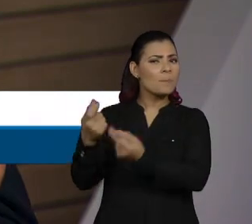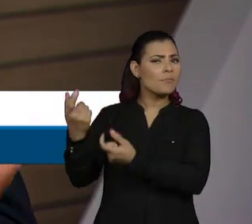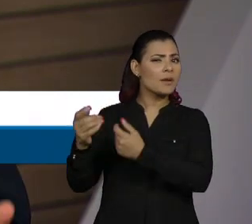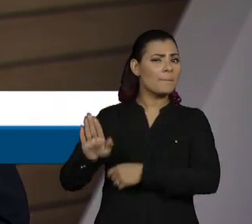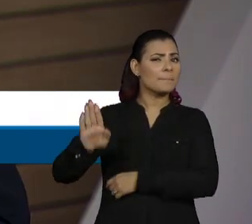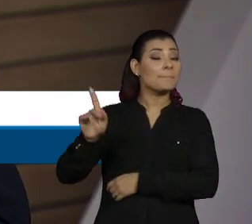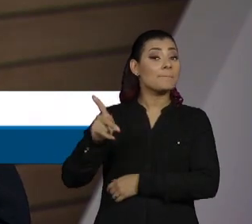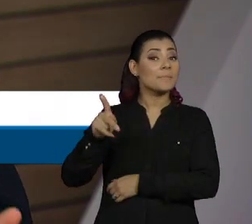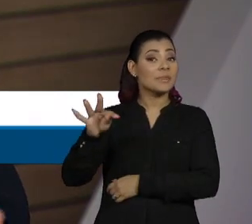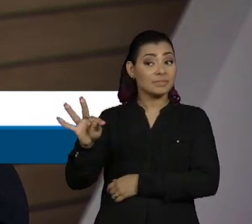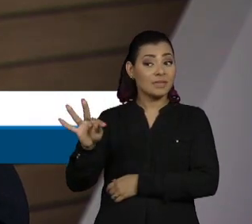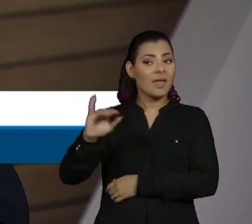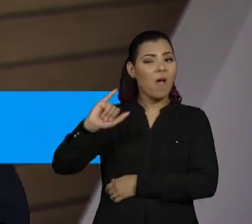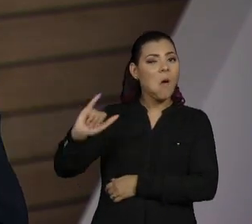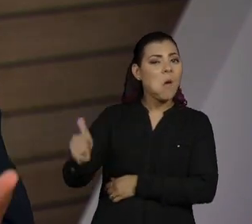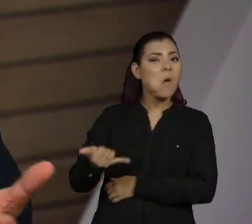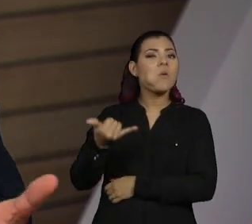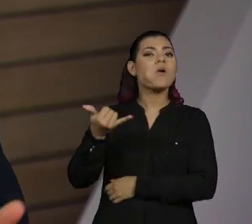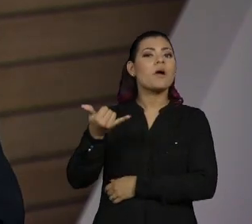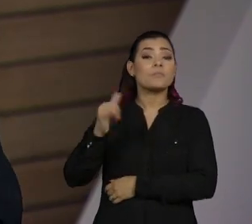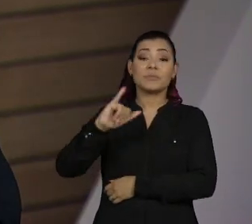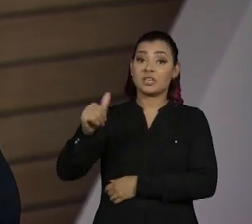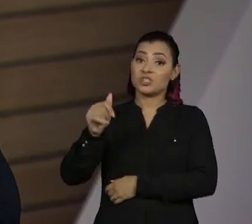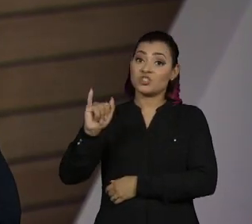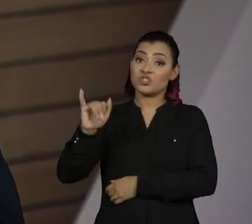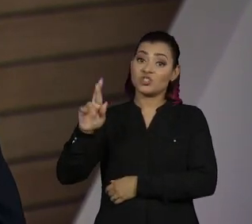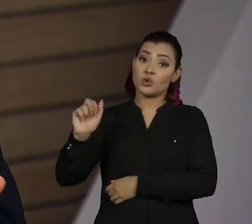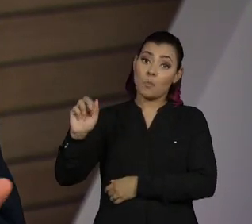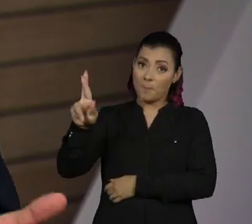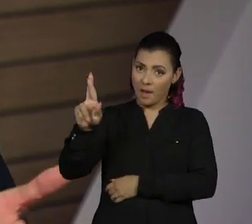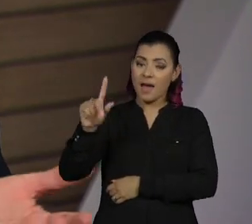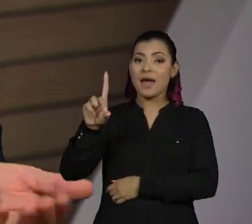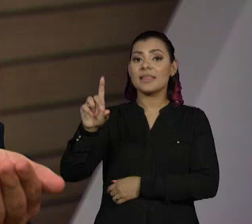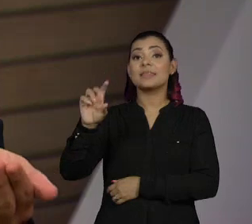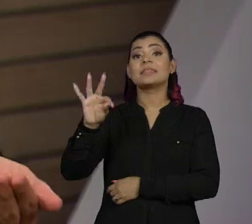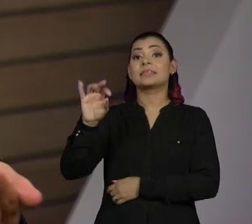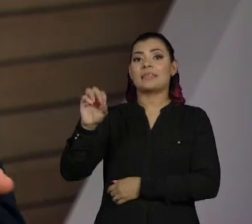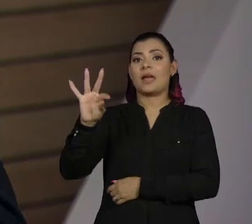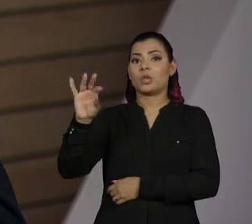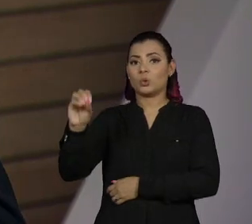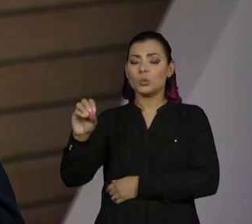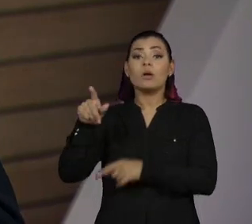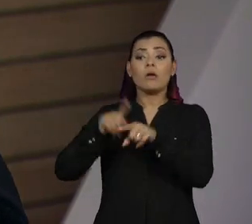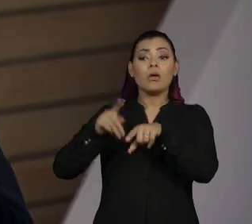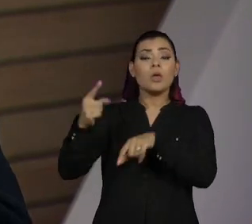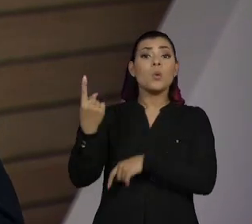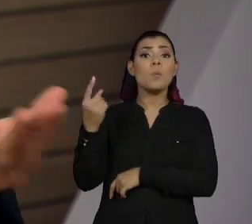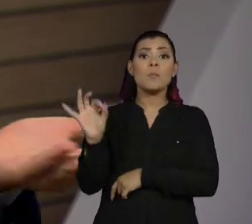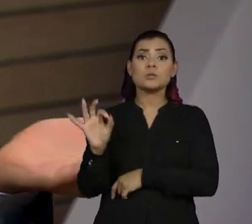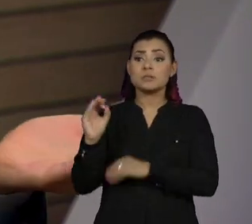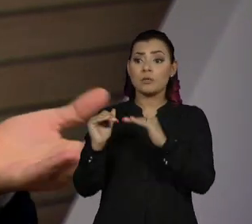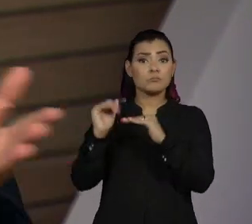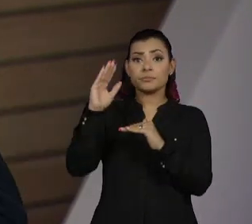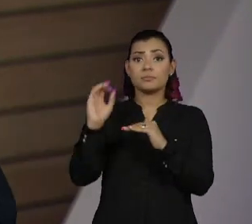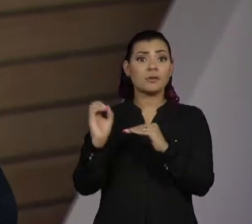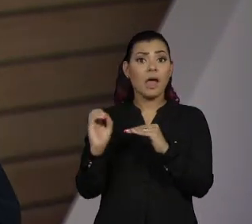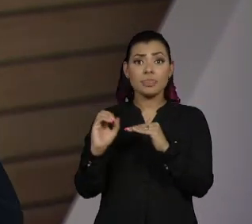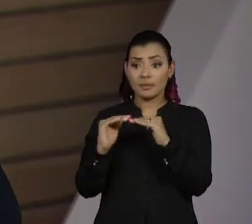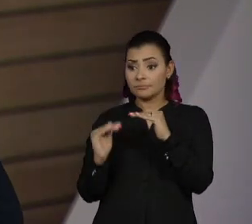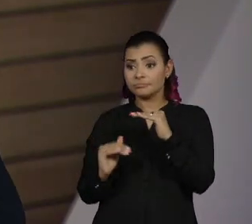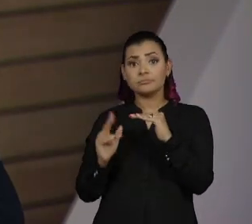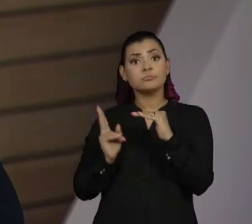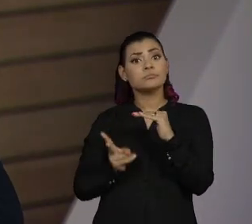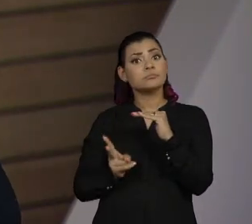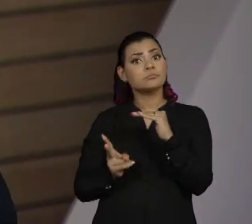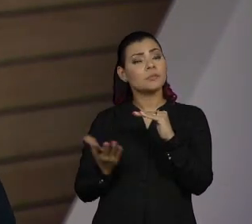começavam a questionar a validade de se continuar pedindo voto para uma candidatura que não saia do 1%. Mas o último Ibope, pelo menos,